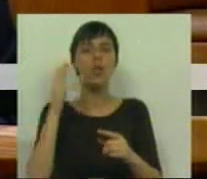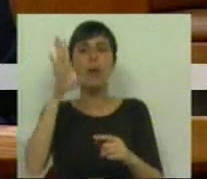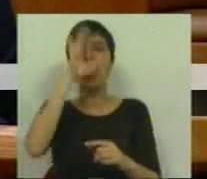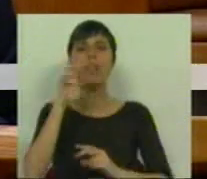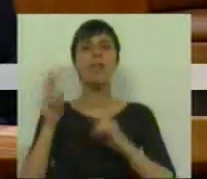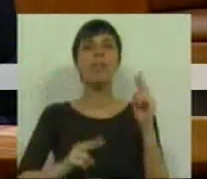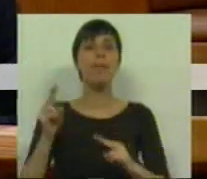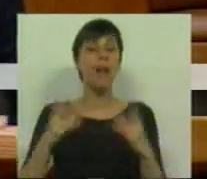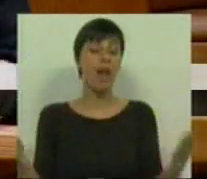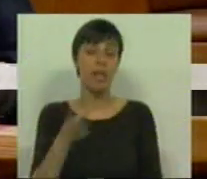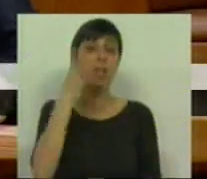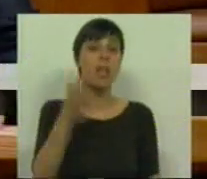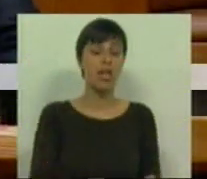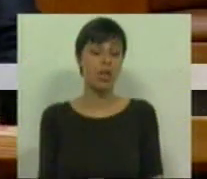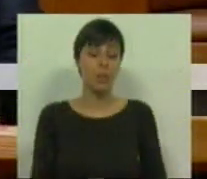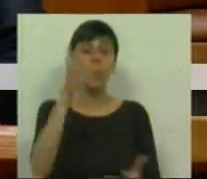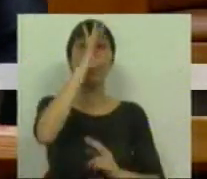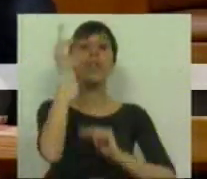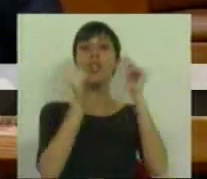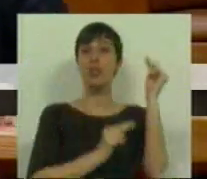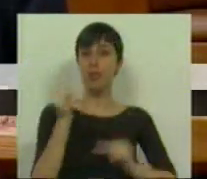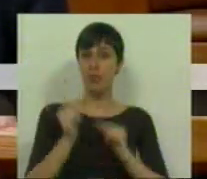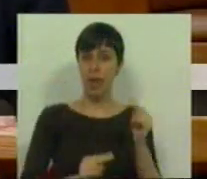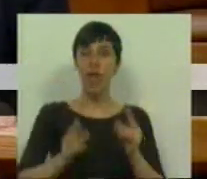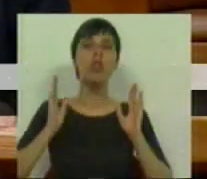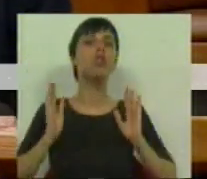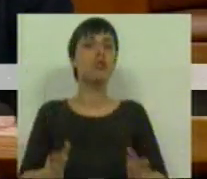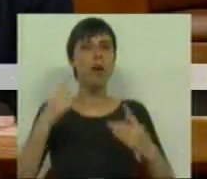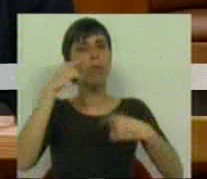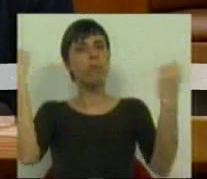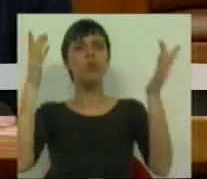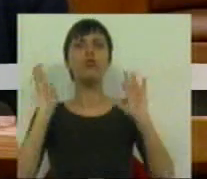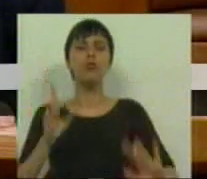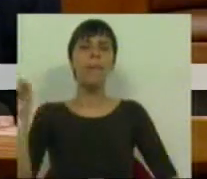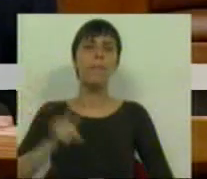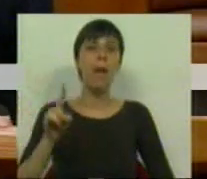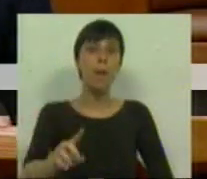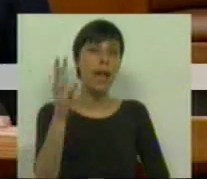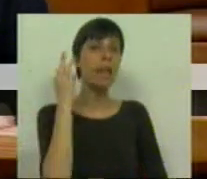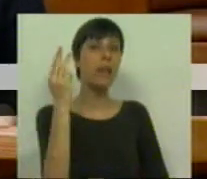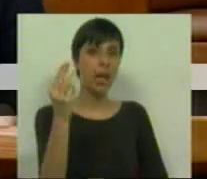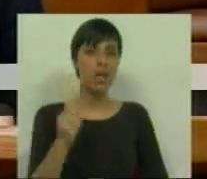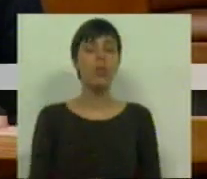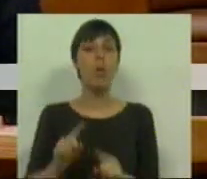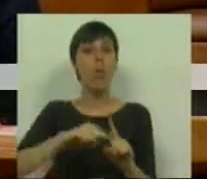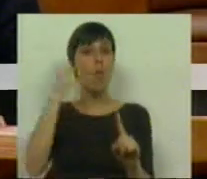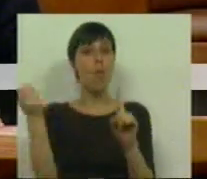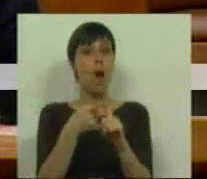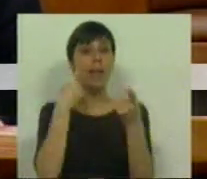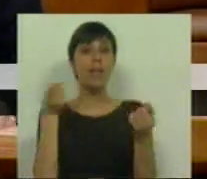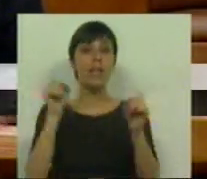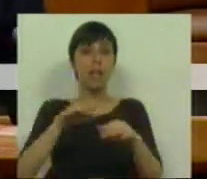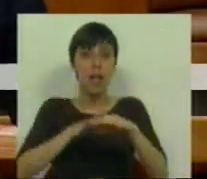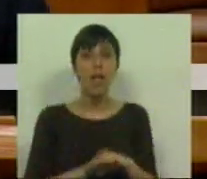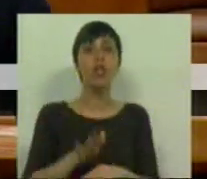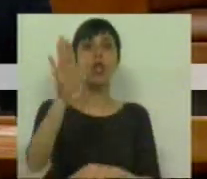Gaspar. Depois do Ministro das Finanças já ter anunciado por 3 vezes que o ano de